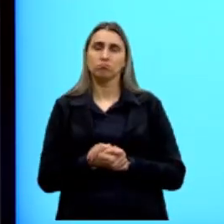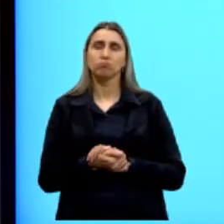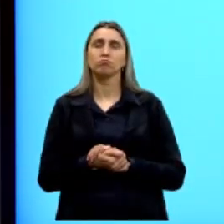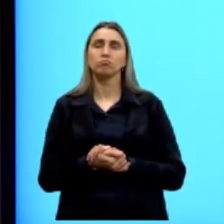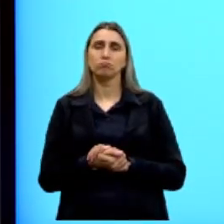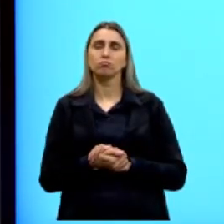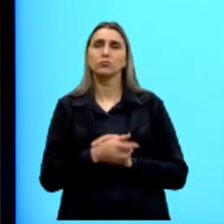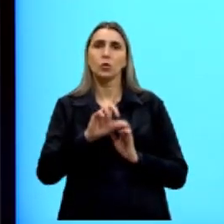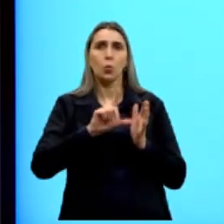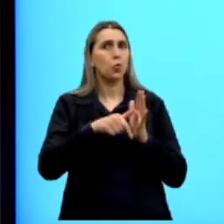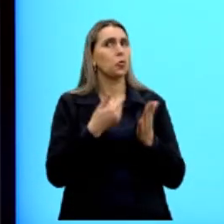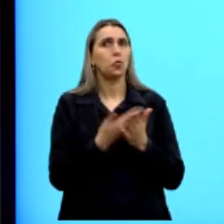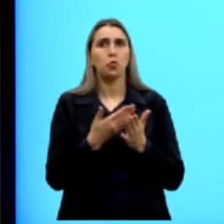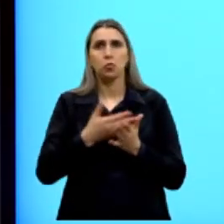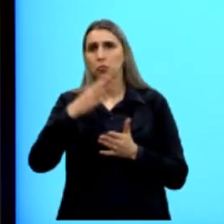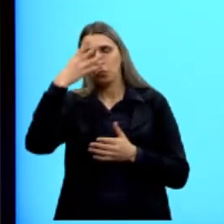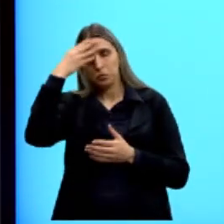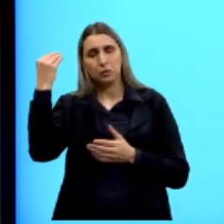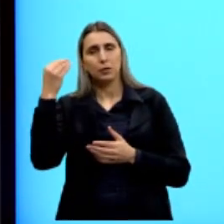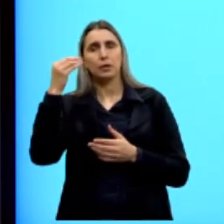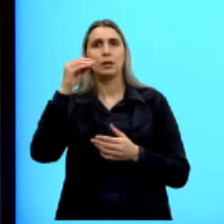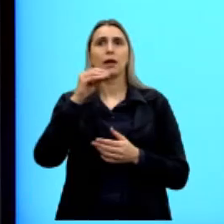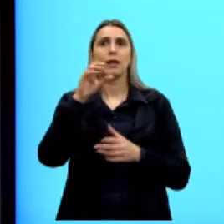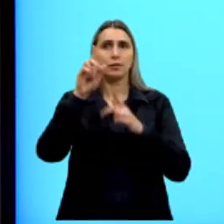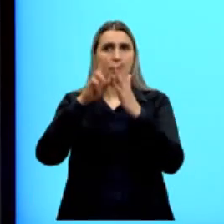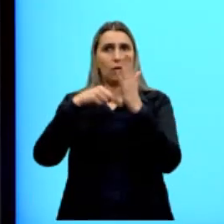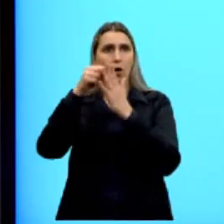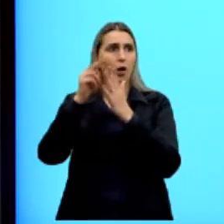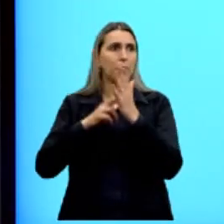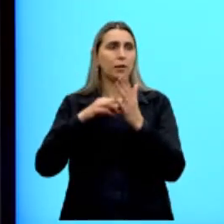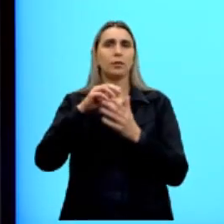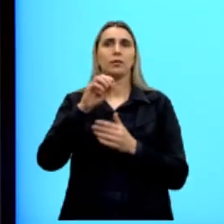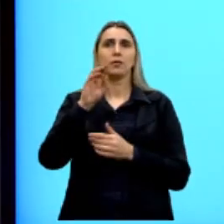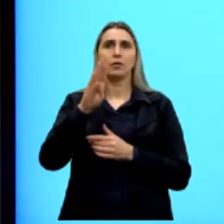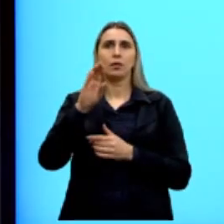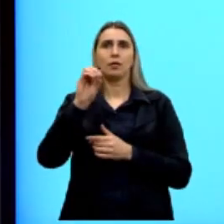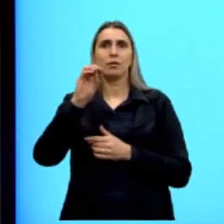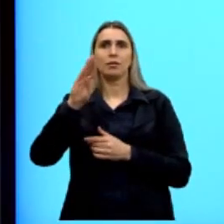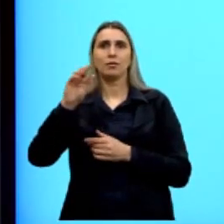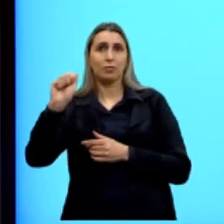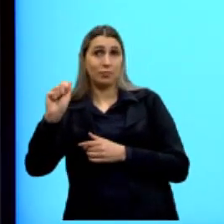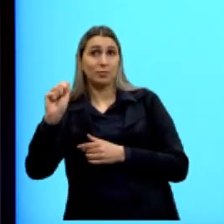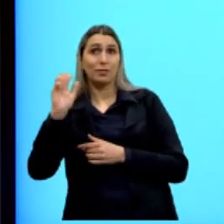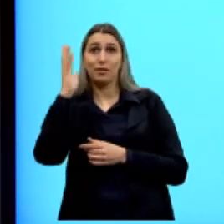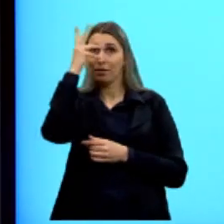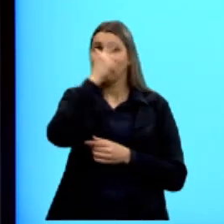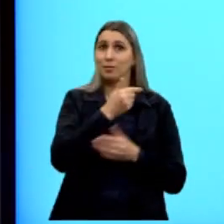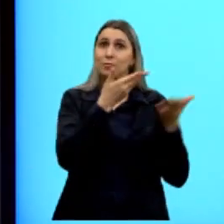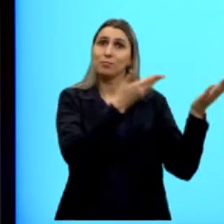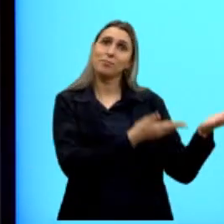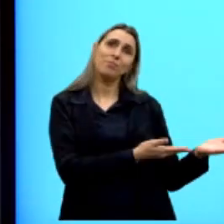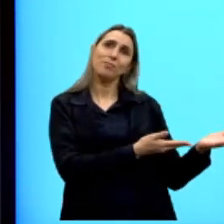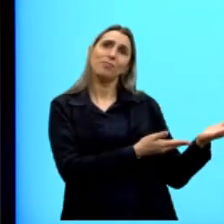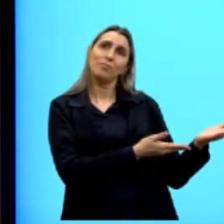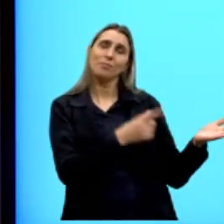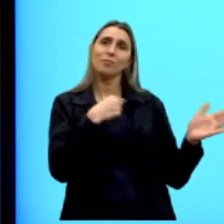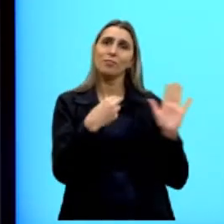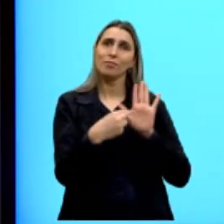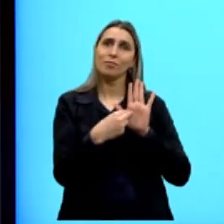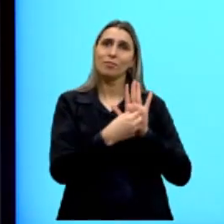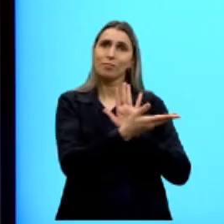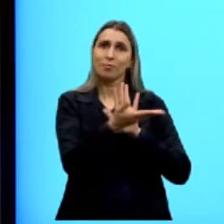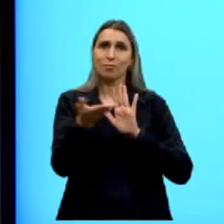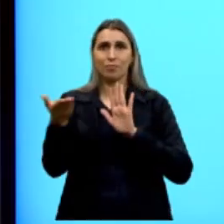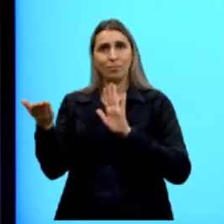dessa aula com certeza vocês não esqueceram a boba E olha que lindo que lindo eu trouxe